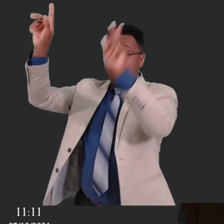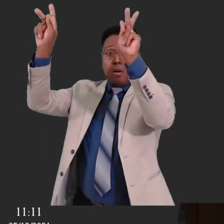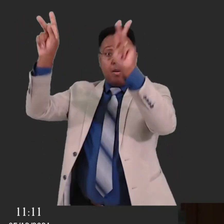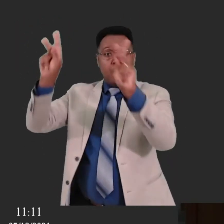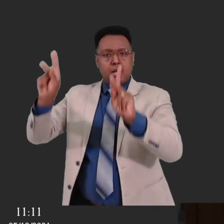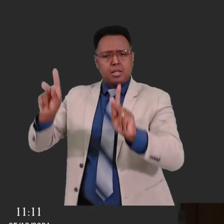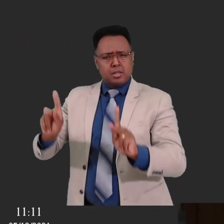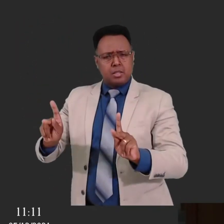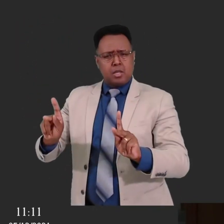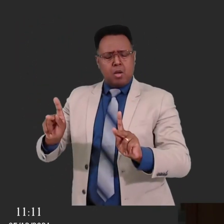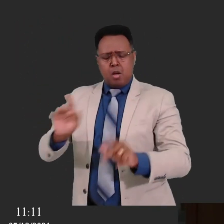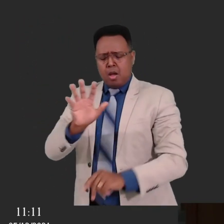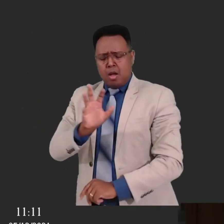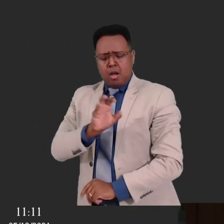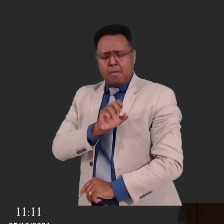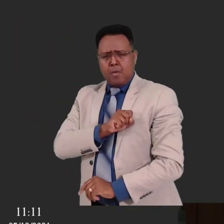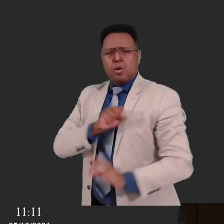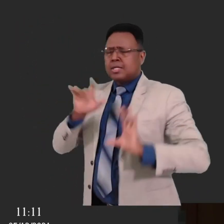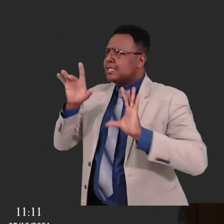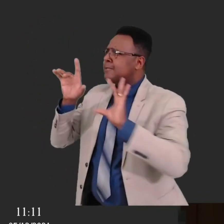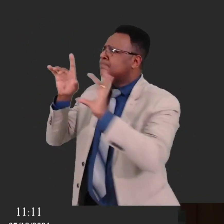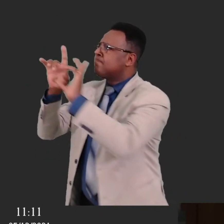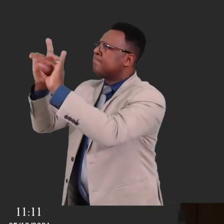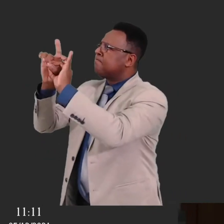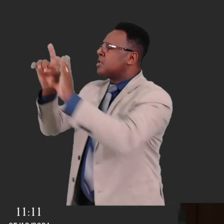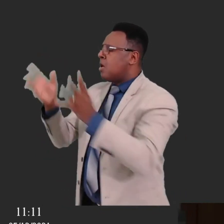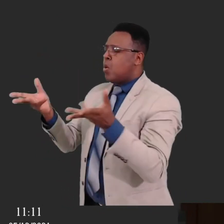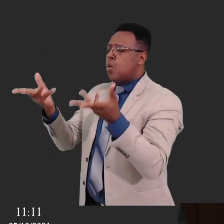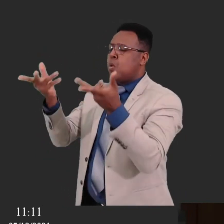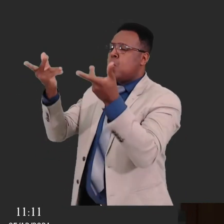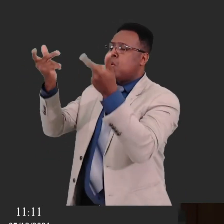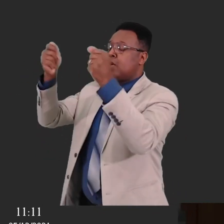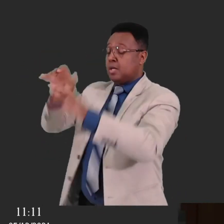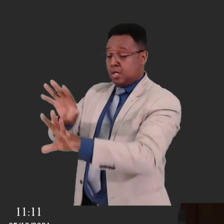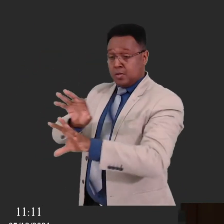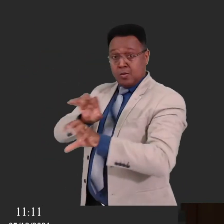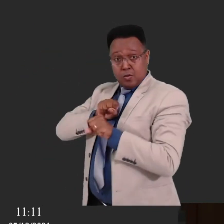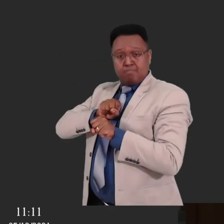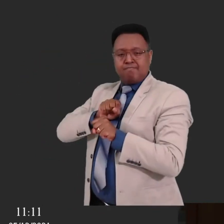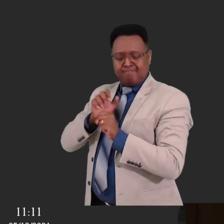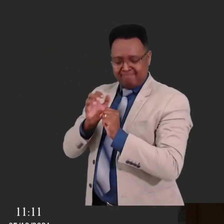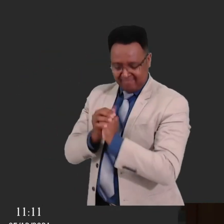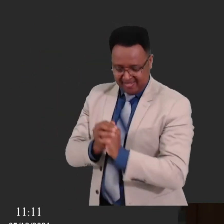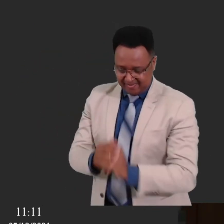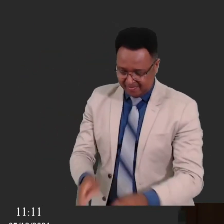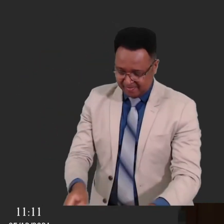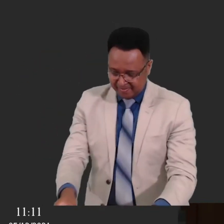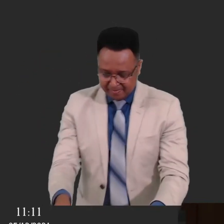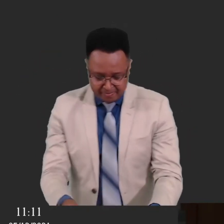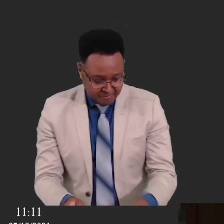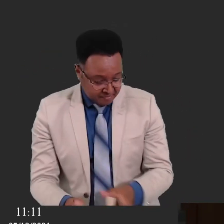seu amor e esta comunhão gloriosa permaneçam em nossos corações.